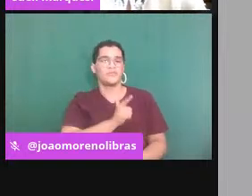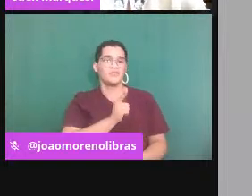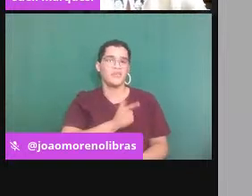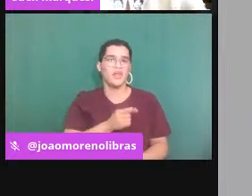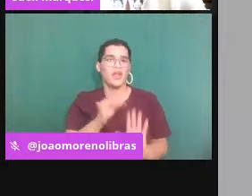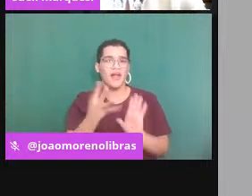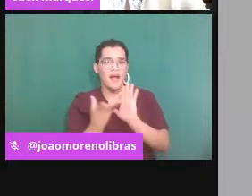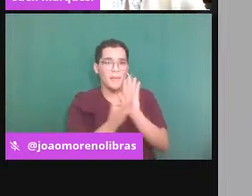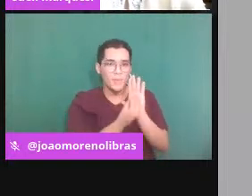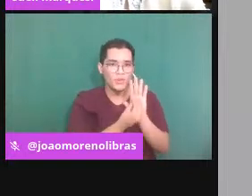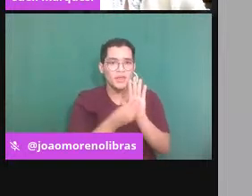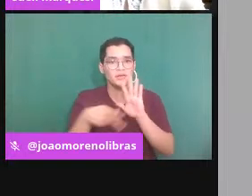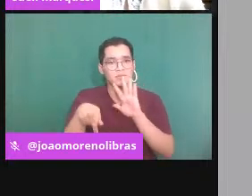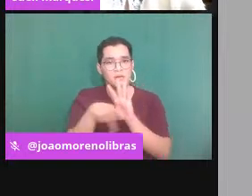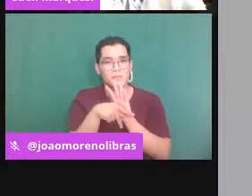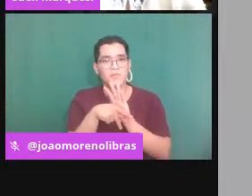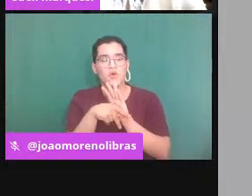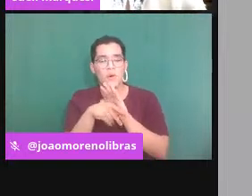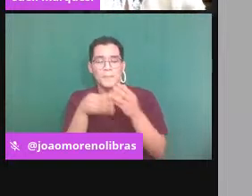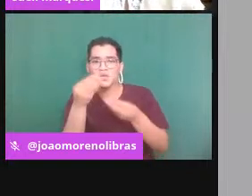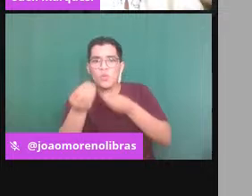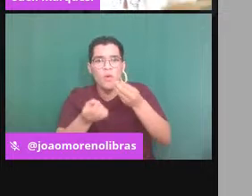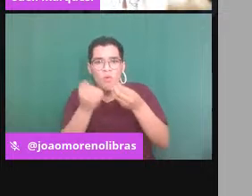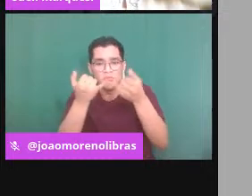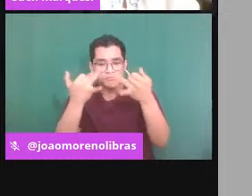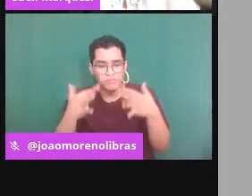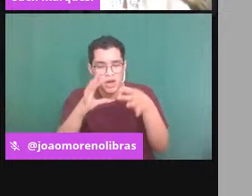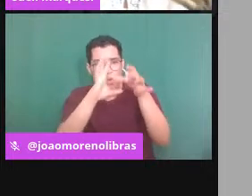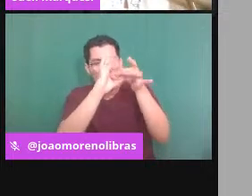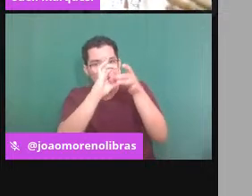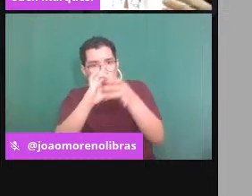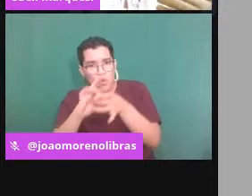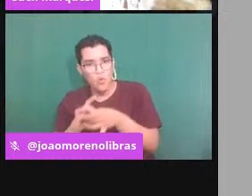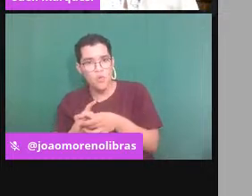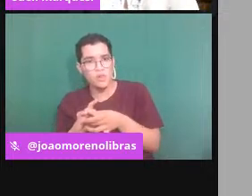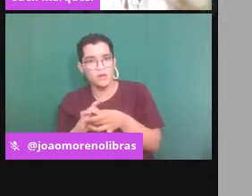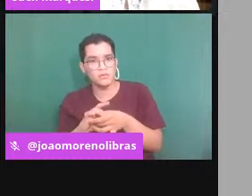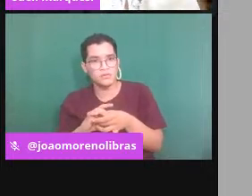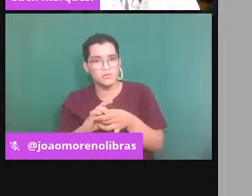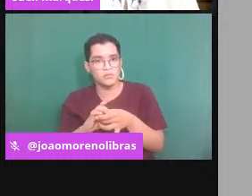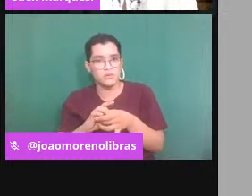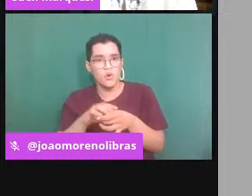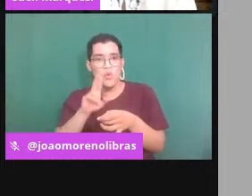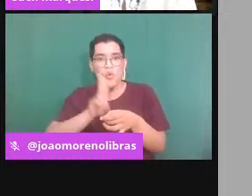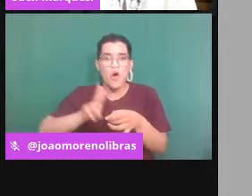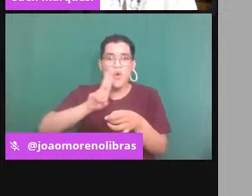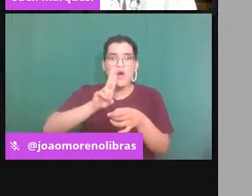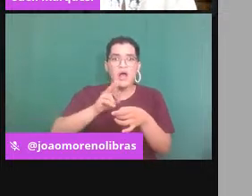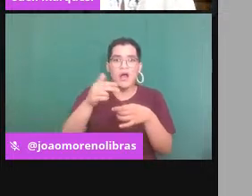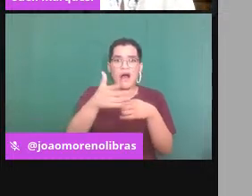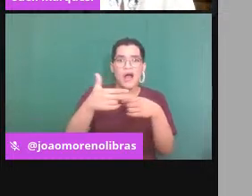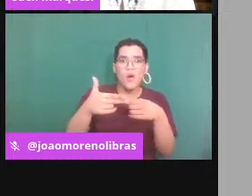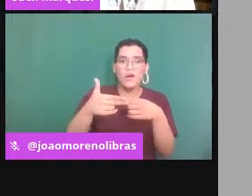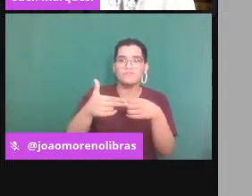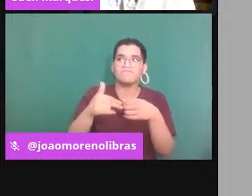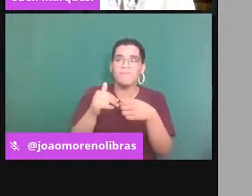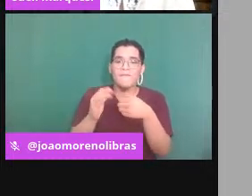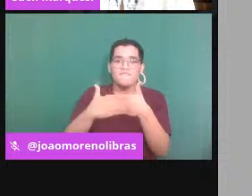ao contexto, né, nessas condições também externas, né, tanto internas quanto externas da